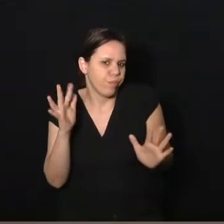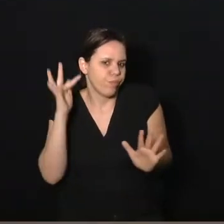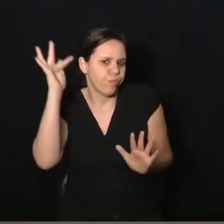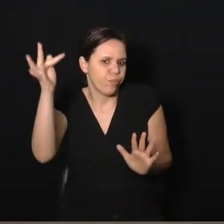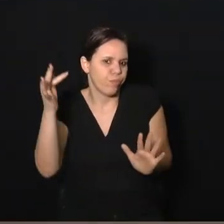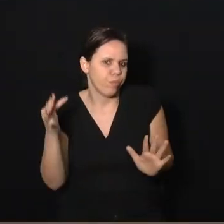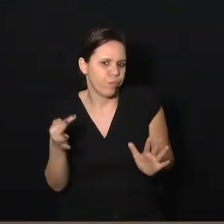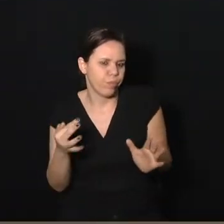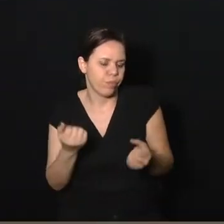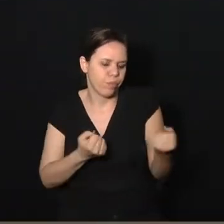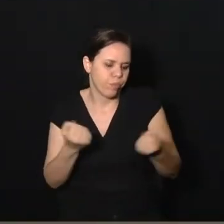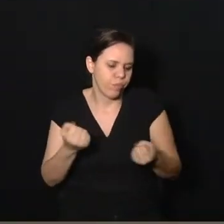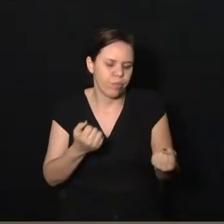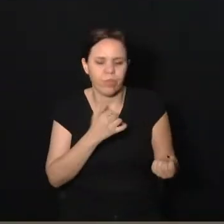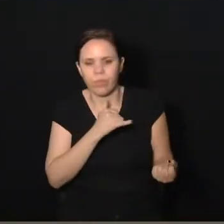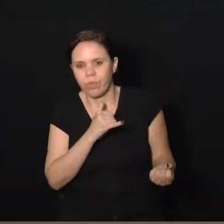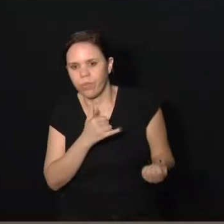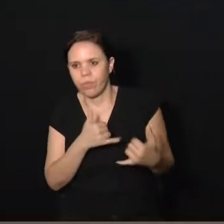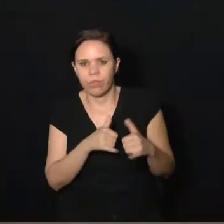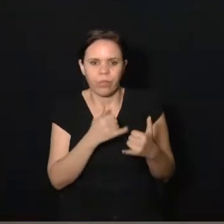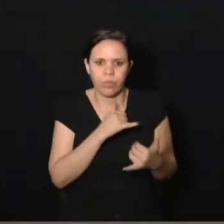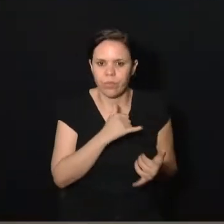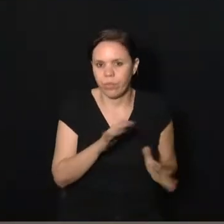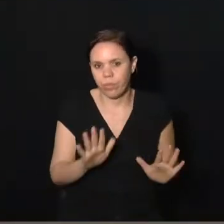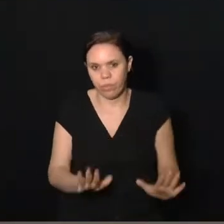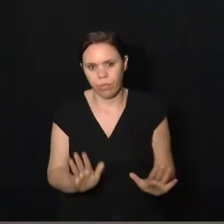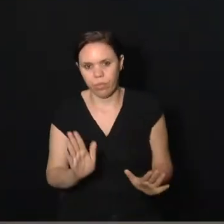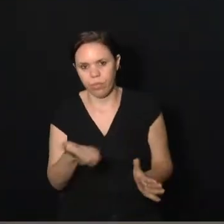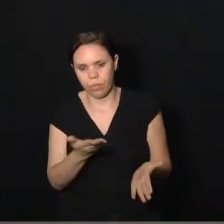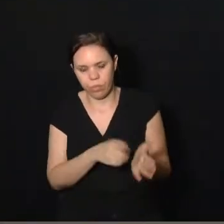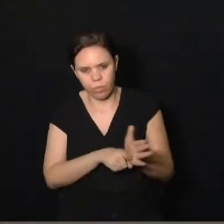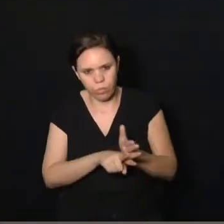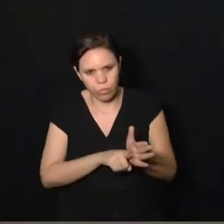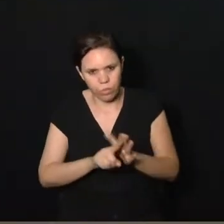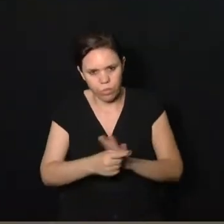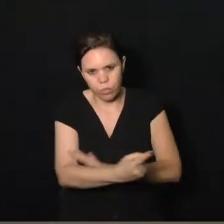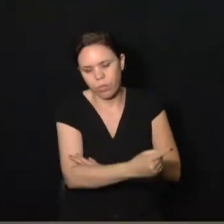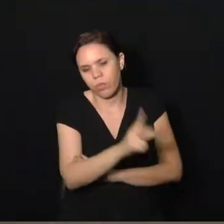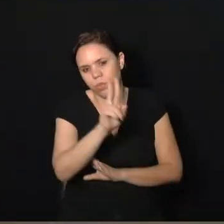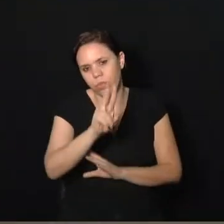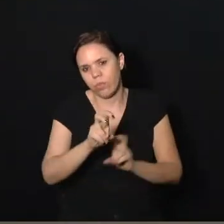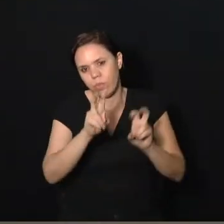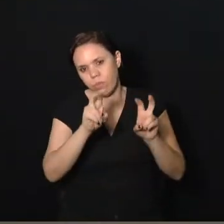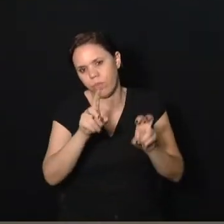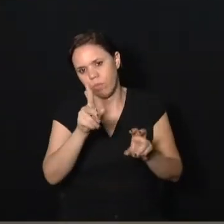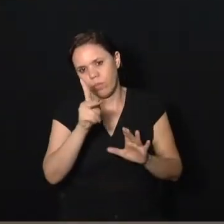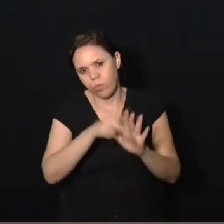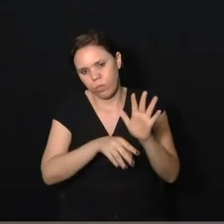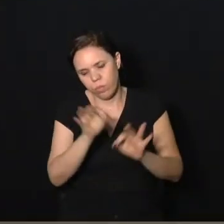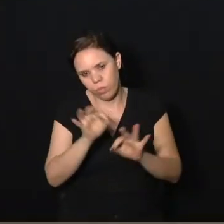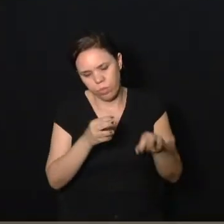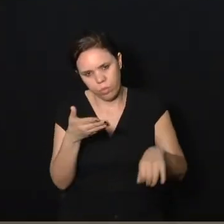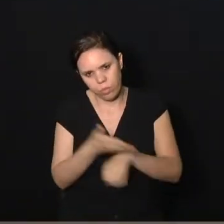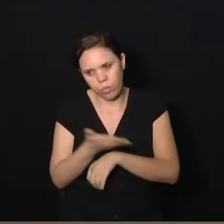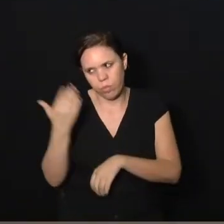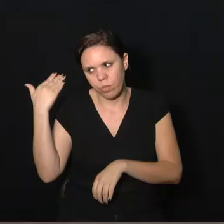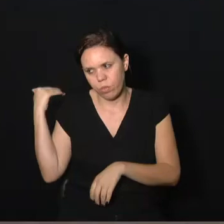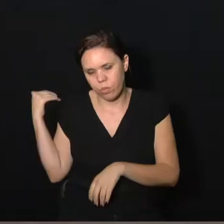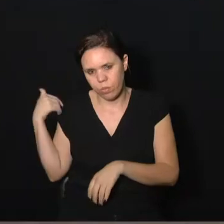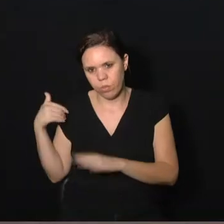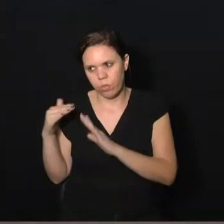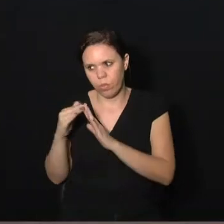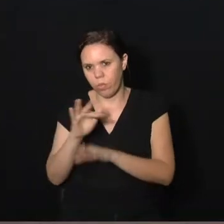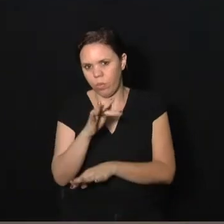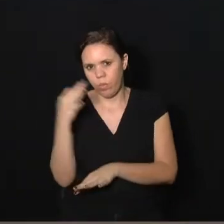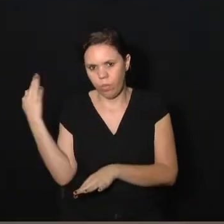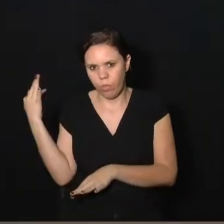futuro são carros elétricos, são ônibus elétricos, mas a gente já estudou a fundo sobre isso, né, um projeto que eu também participei na época que eu morei na